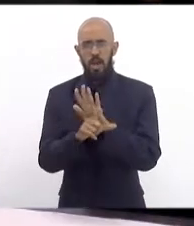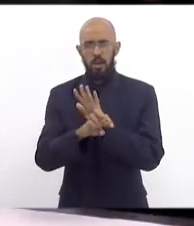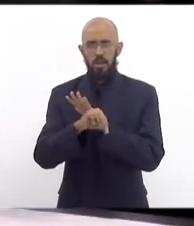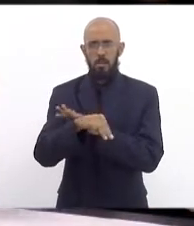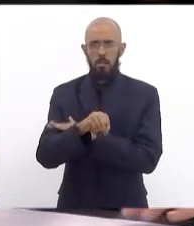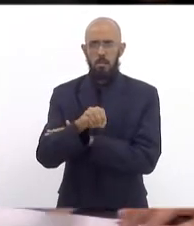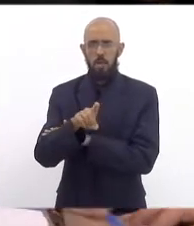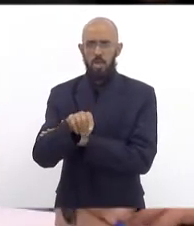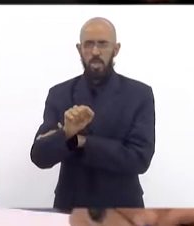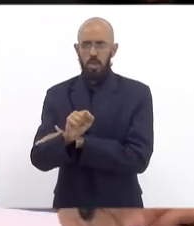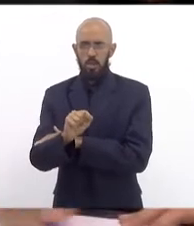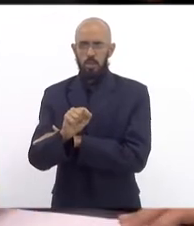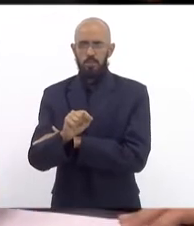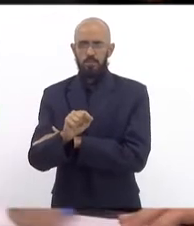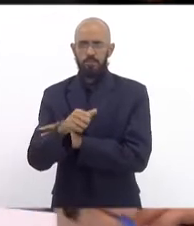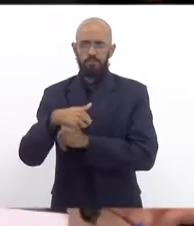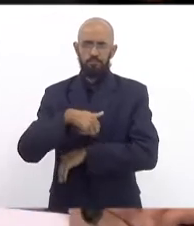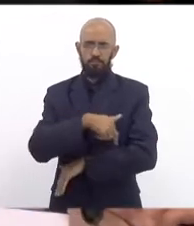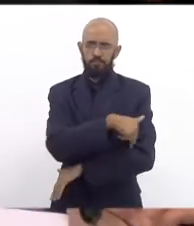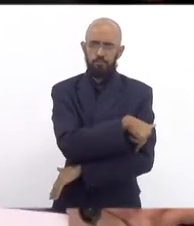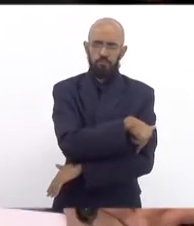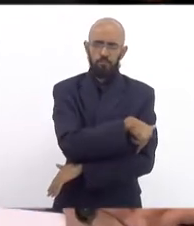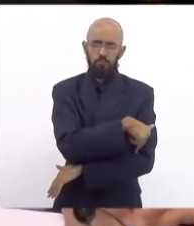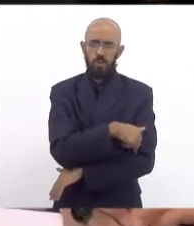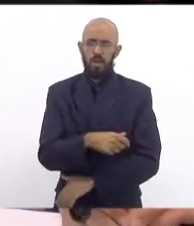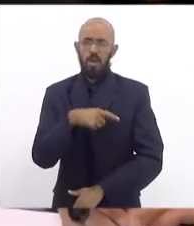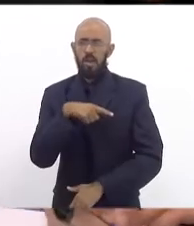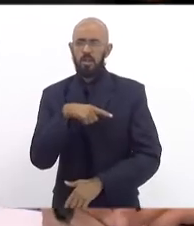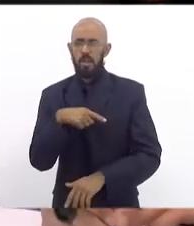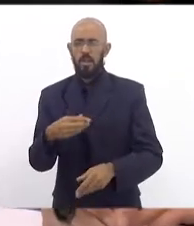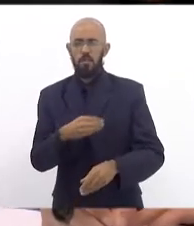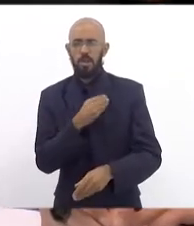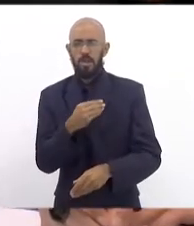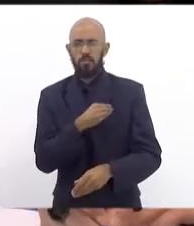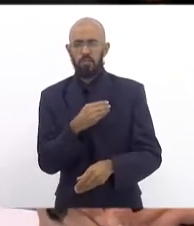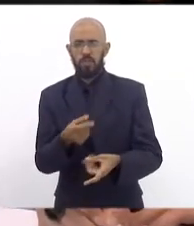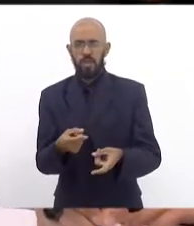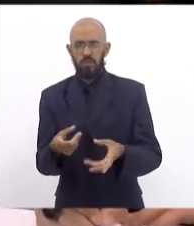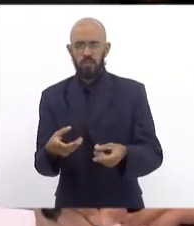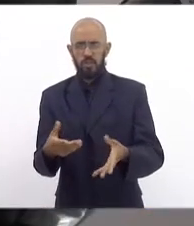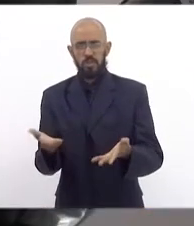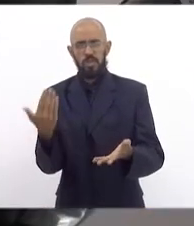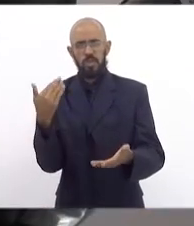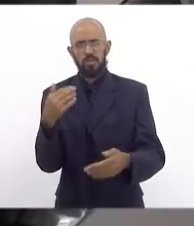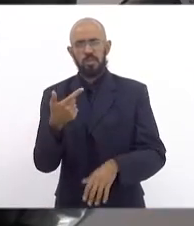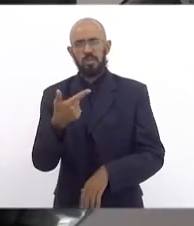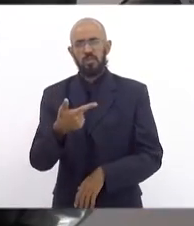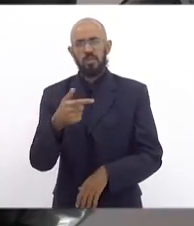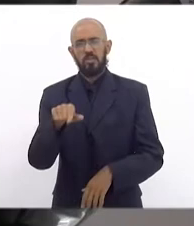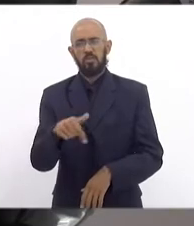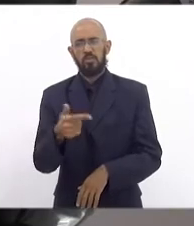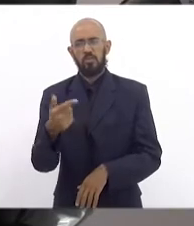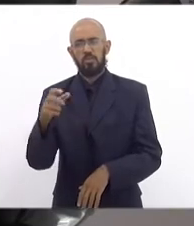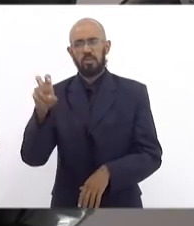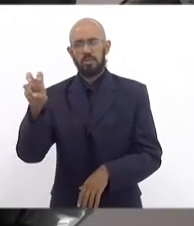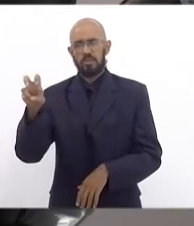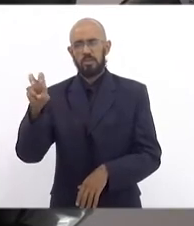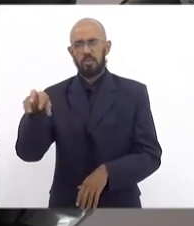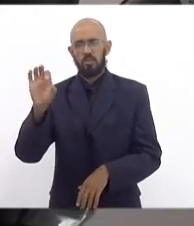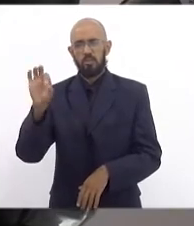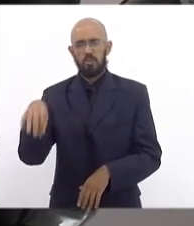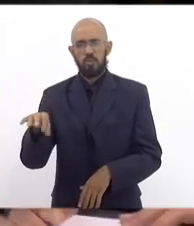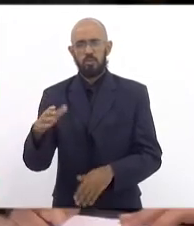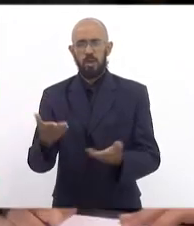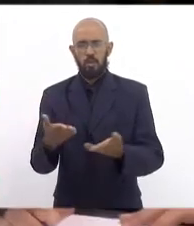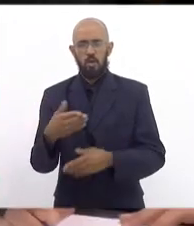hoje a indústria ela ela tem um benefício que ela vende né inicialmente estava previsto em dois e meio agora com a questão do Felipe foi para